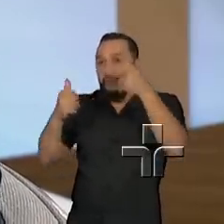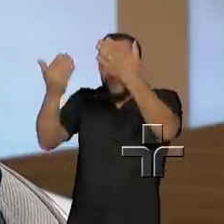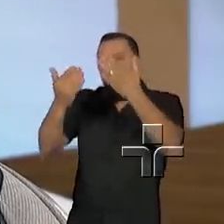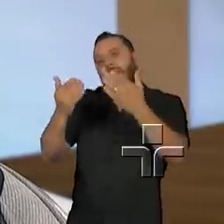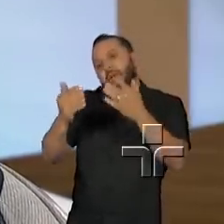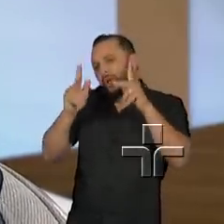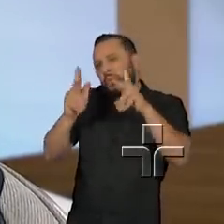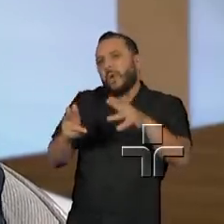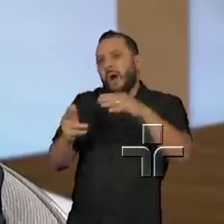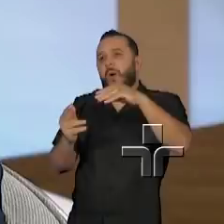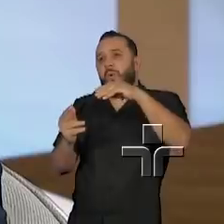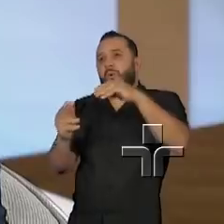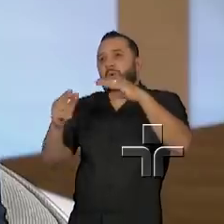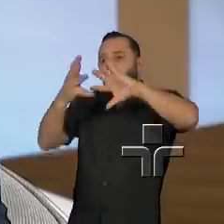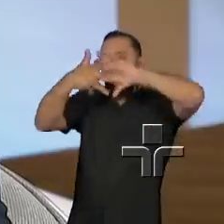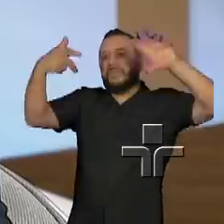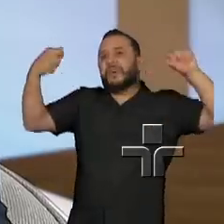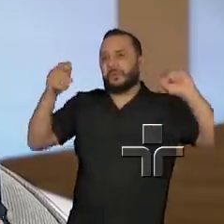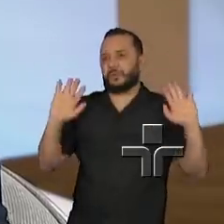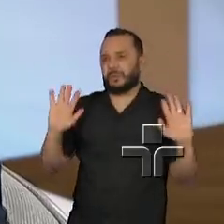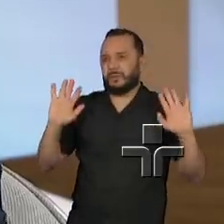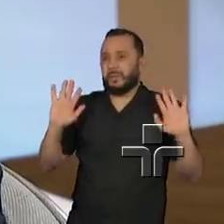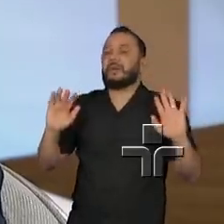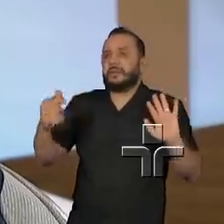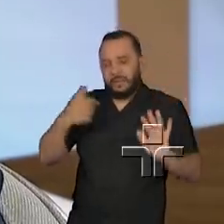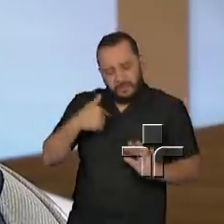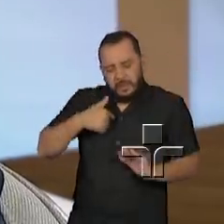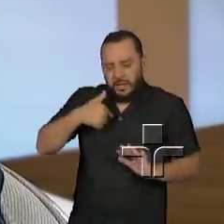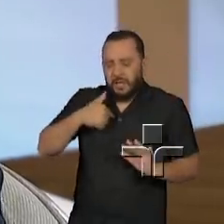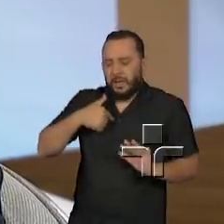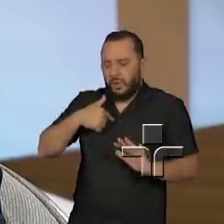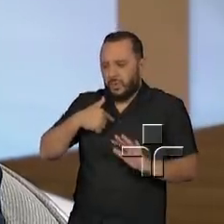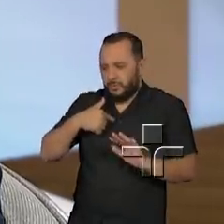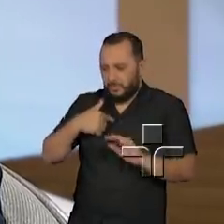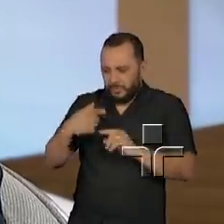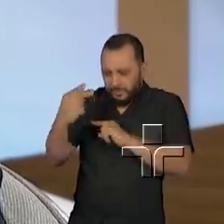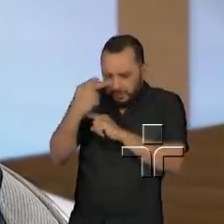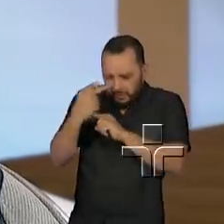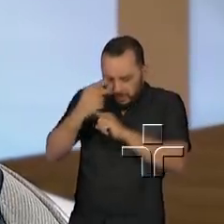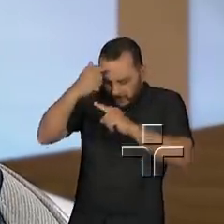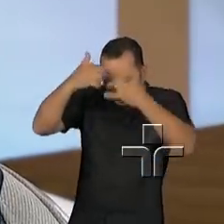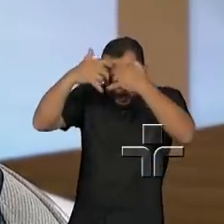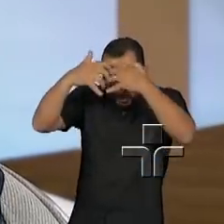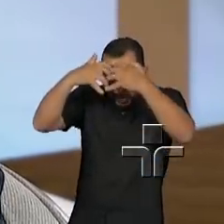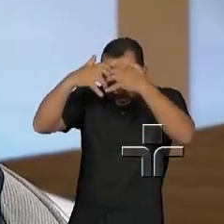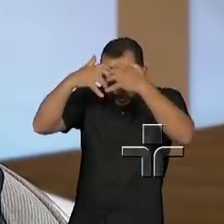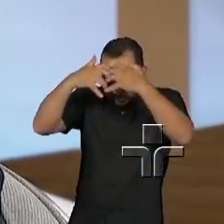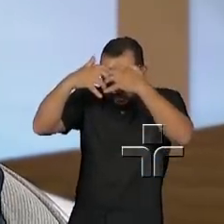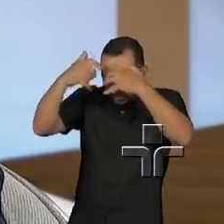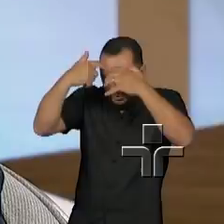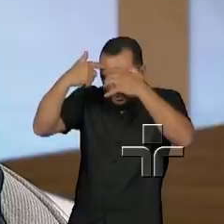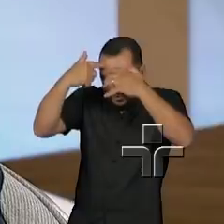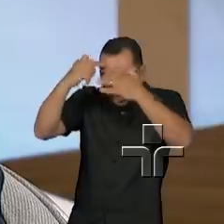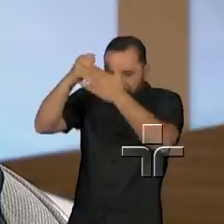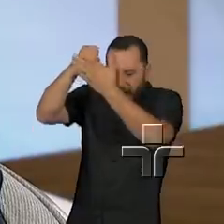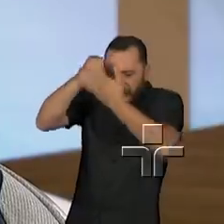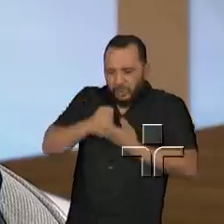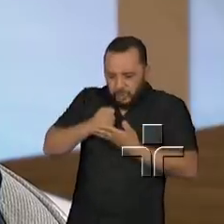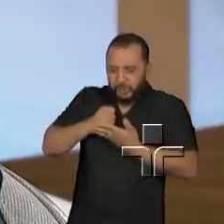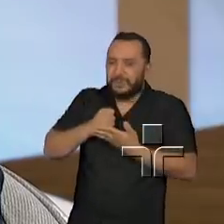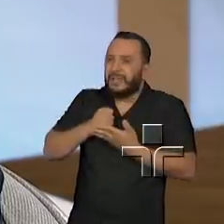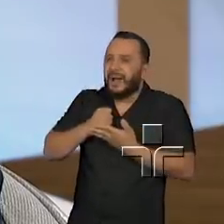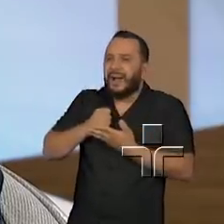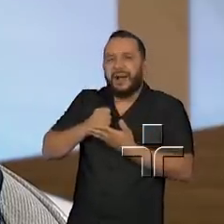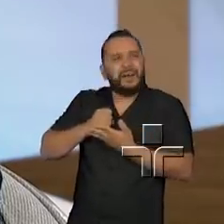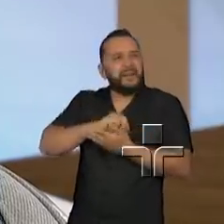concepção, faz todo sentido cultuar deuses que moram no cérebro da gente e que podem nos ajudar com todo